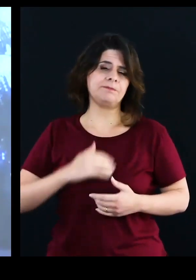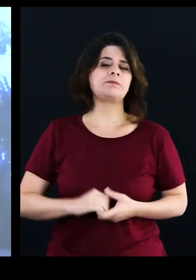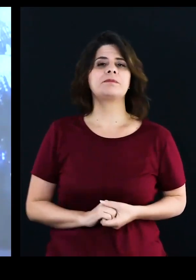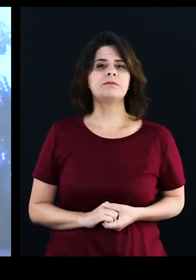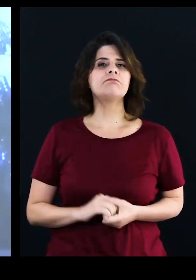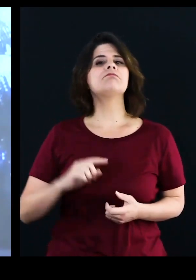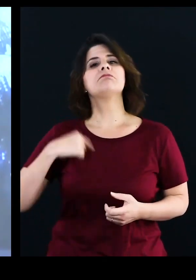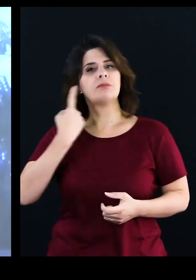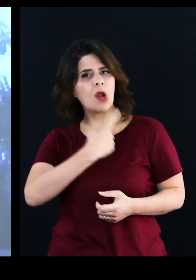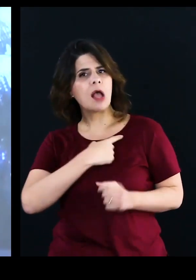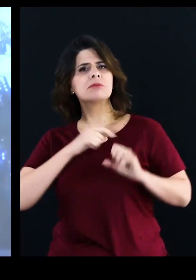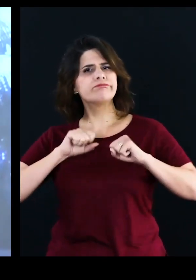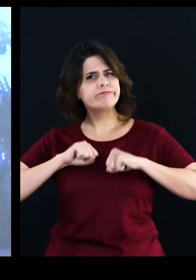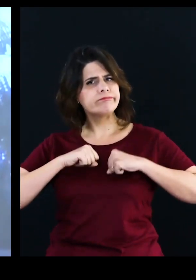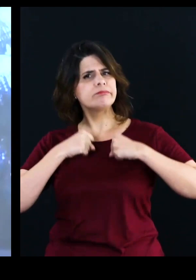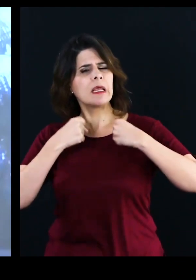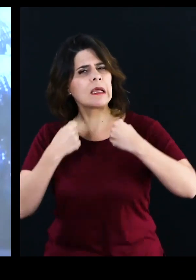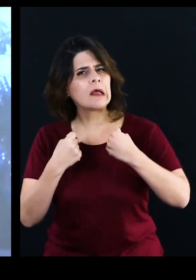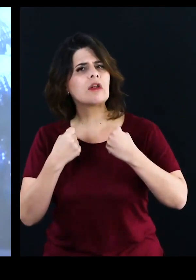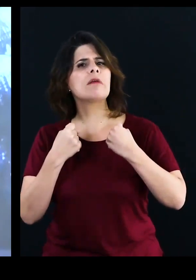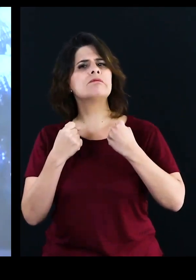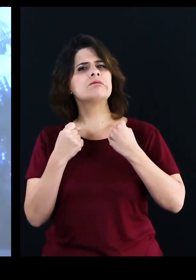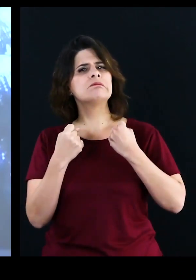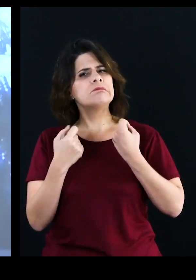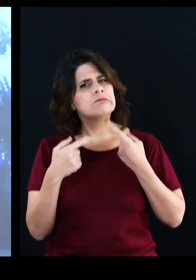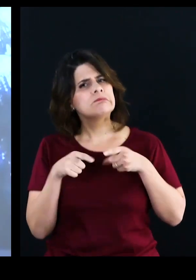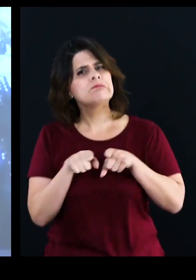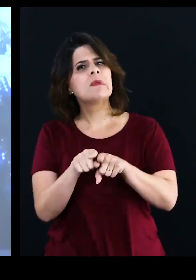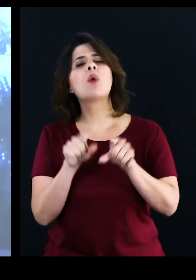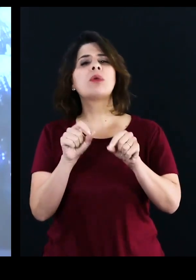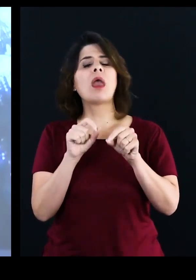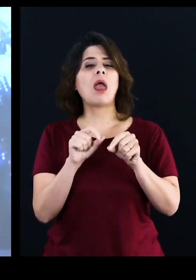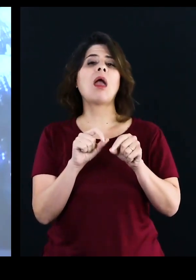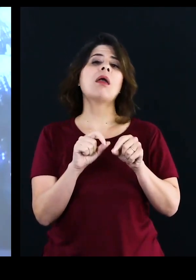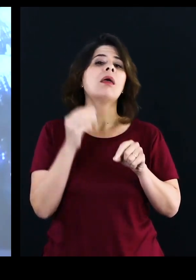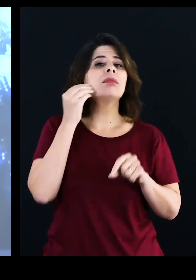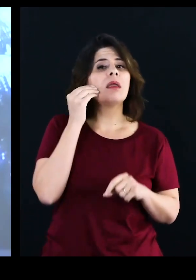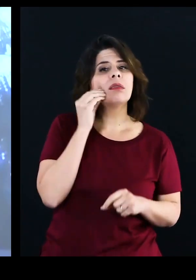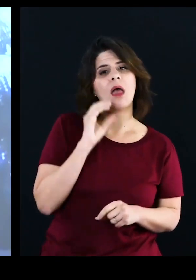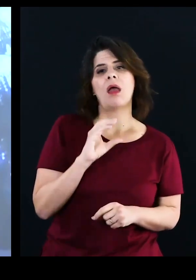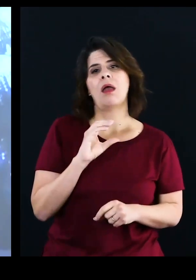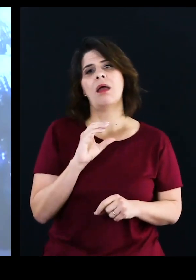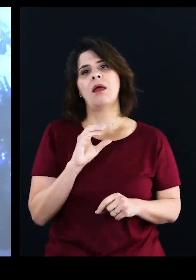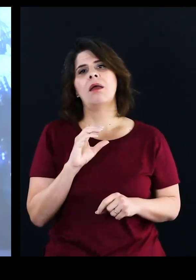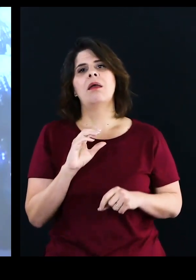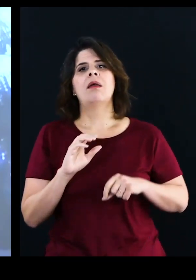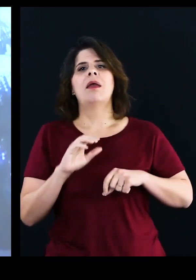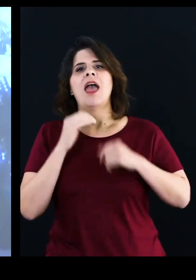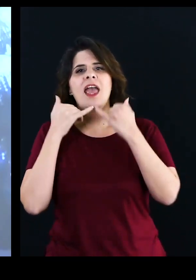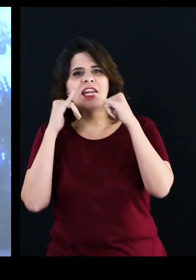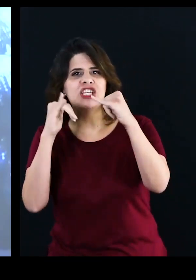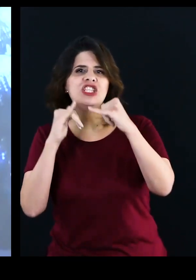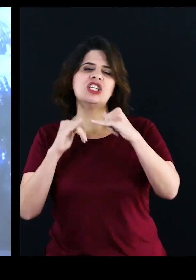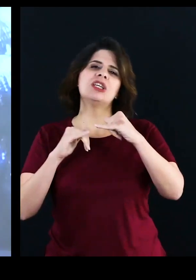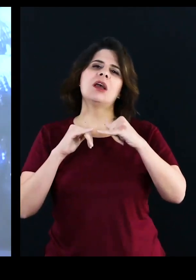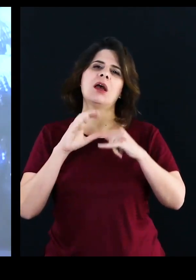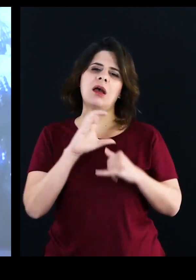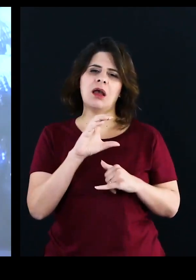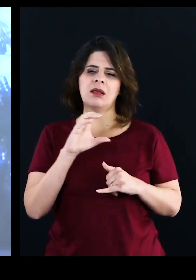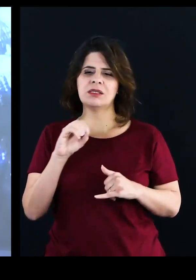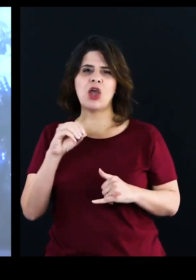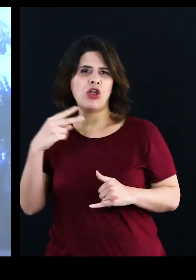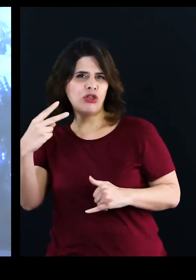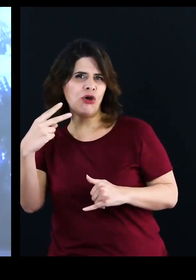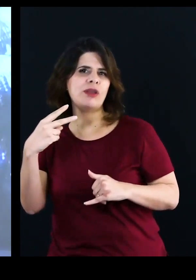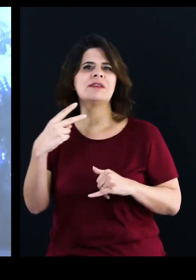engajados nessa jornada do baixo carbono que eu mencionei. Eu falei só de energia, falei só de emissões, mas nós temos um